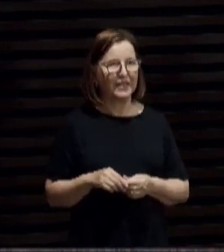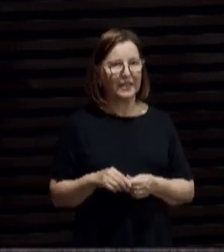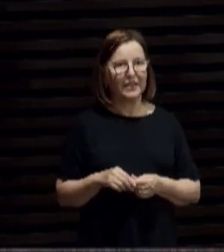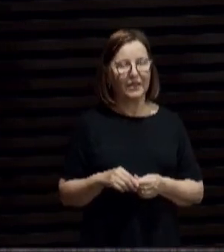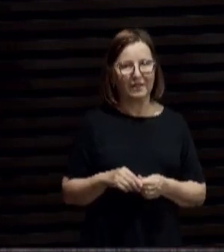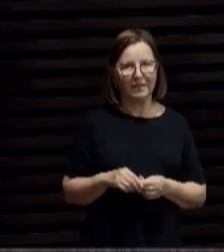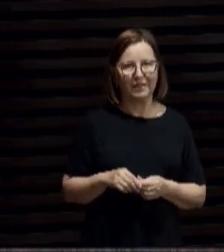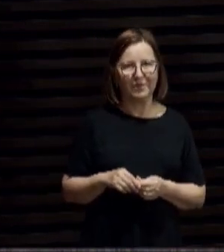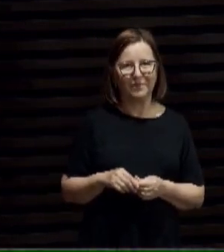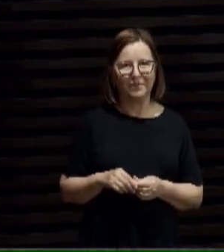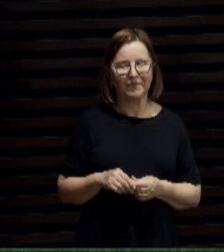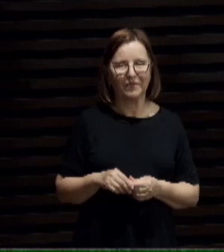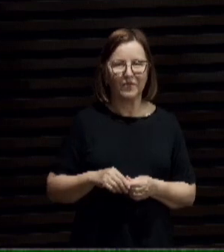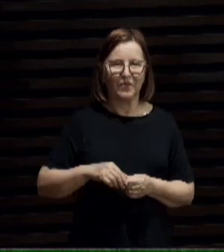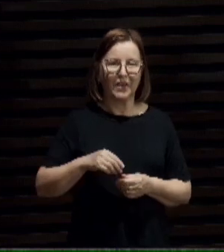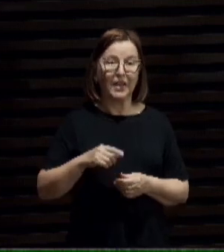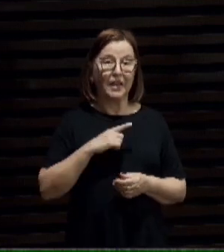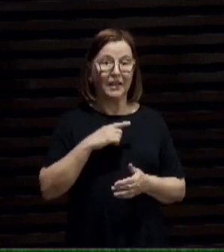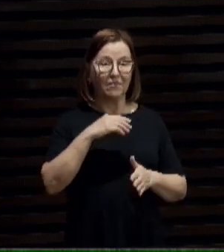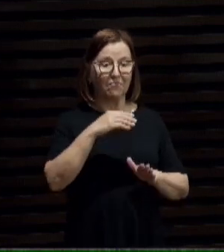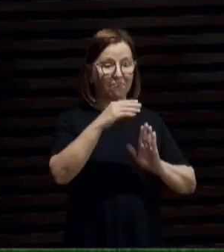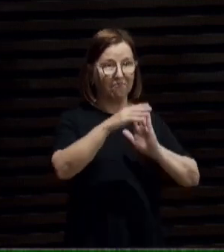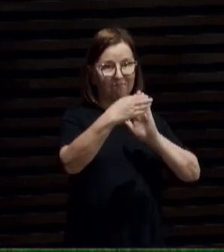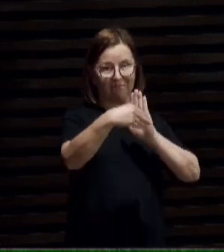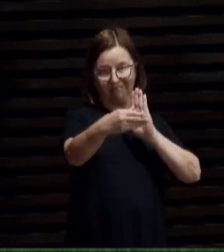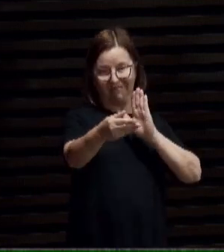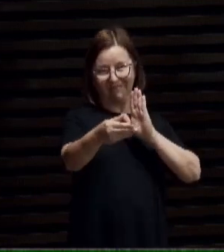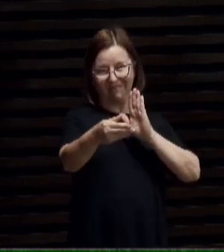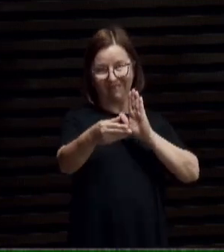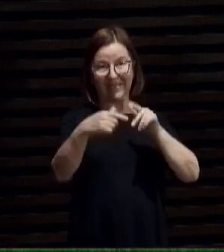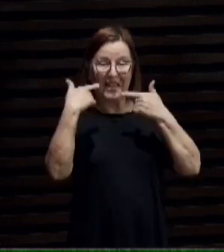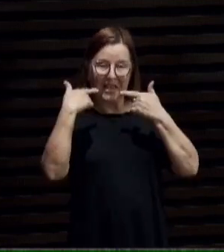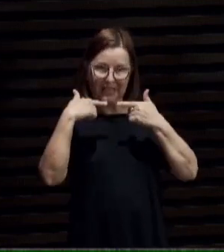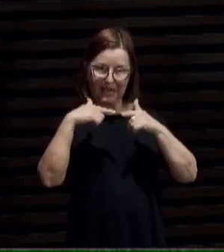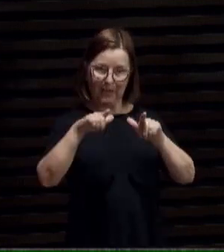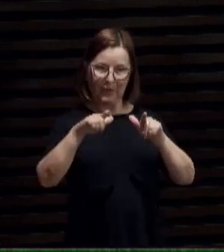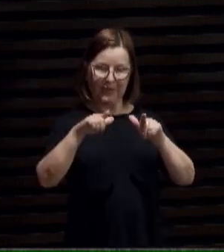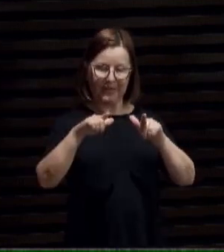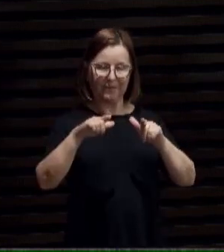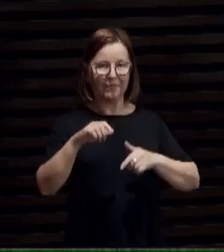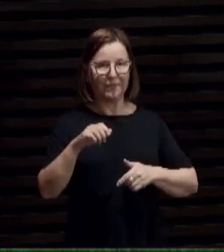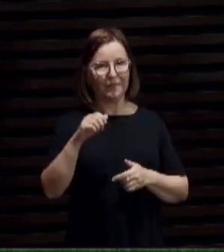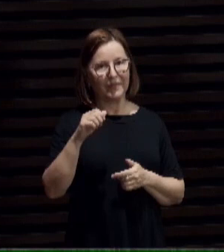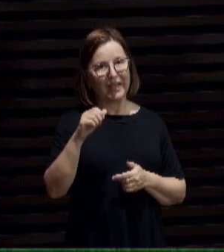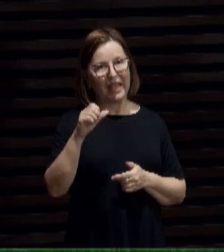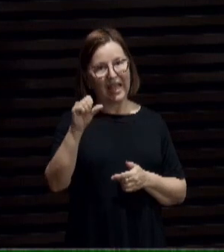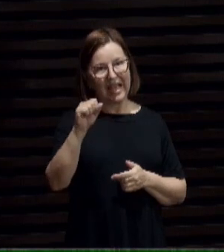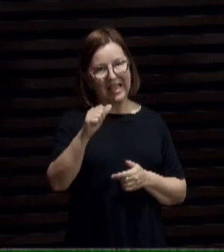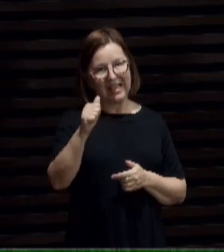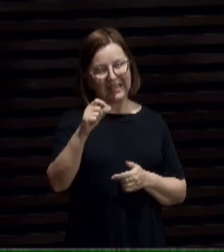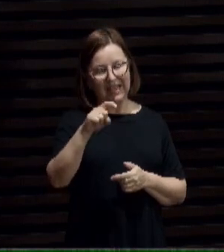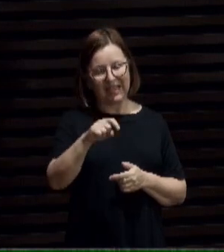lá para cá houve uma série de evoluções. Das línguas saxônicas saíram várias e